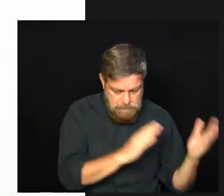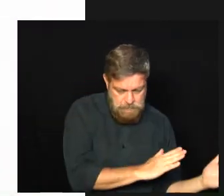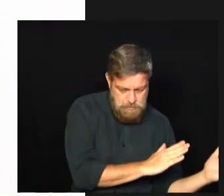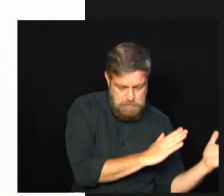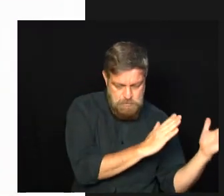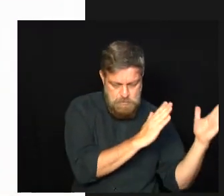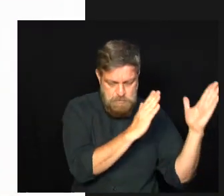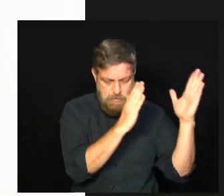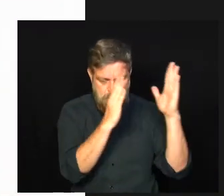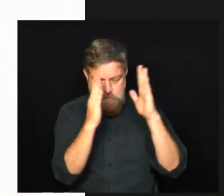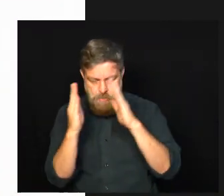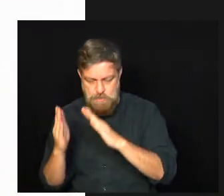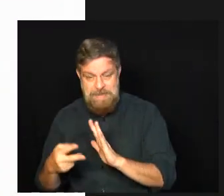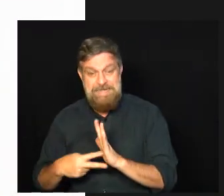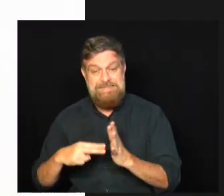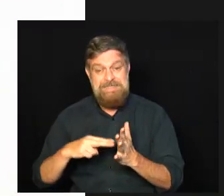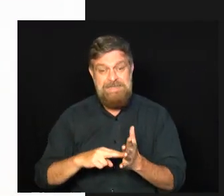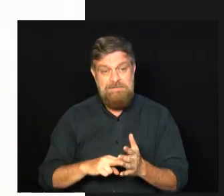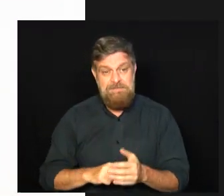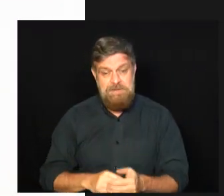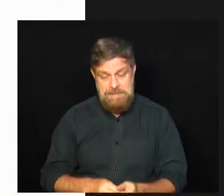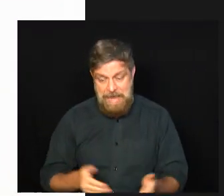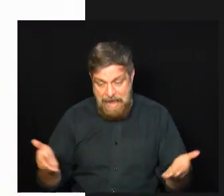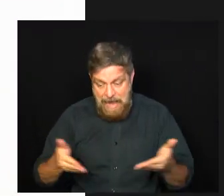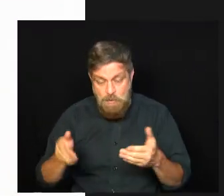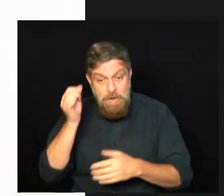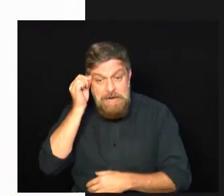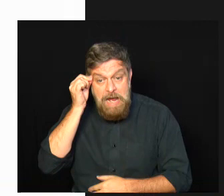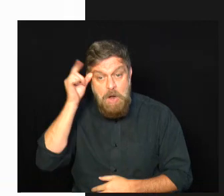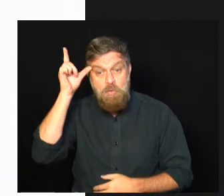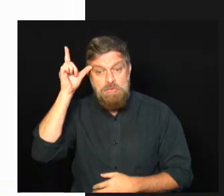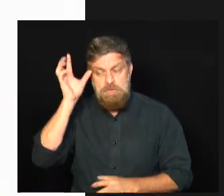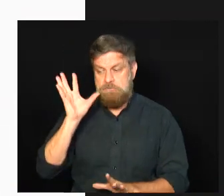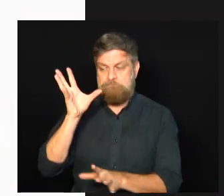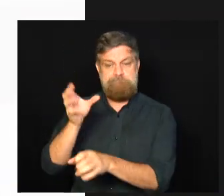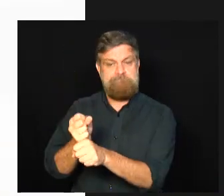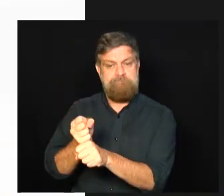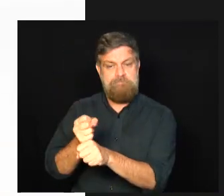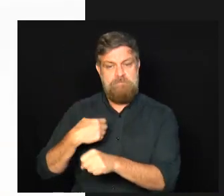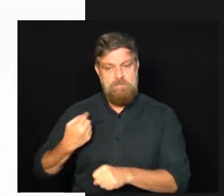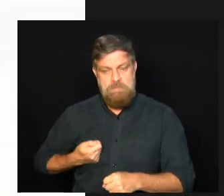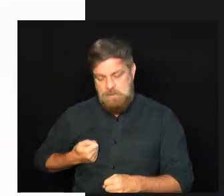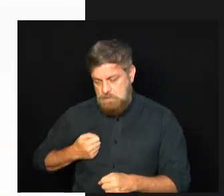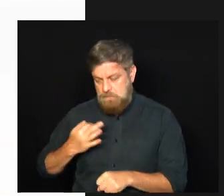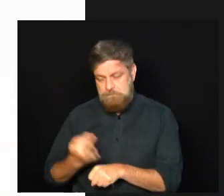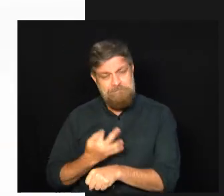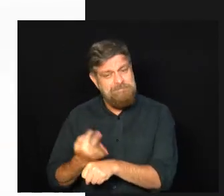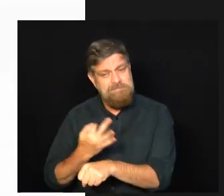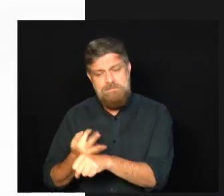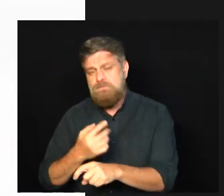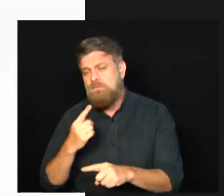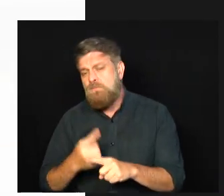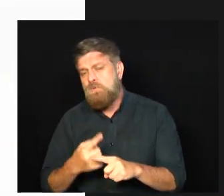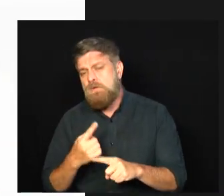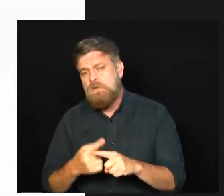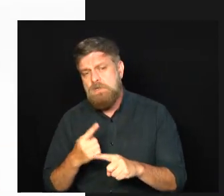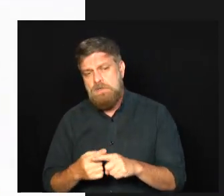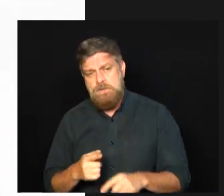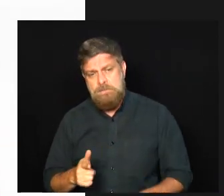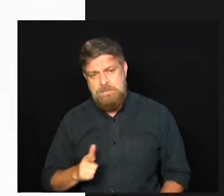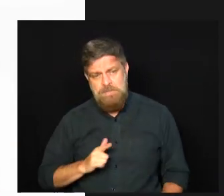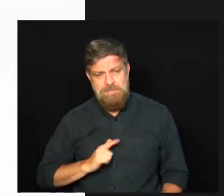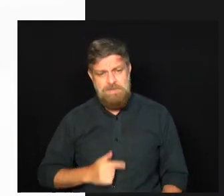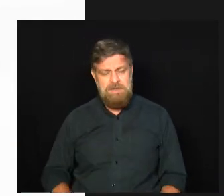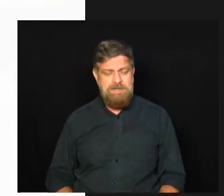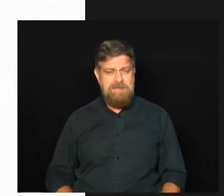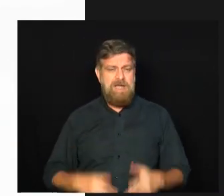cultura do momento que nós vivemos, né? E eu sempre insisto nisso, porque é muito